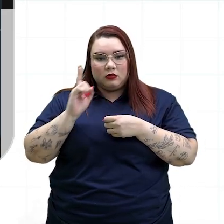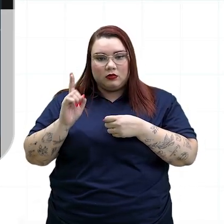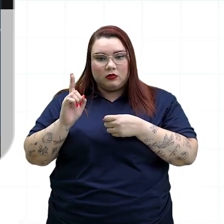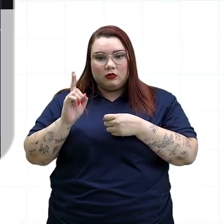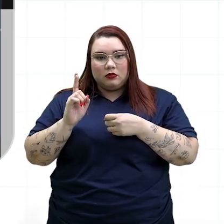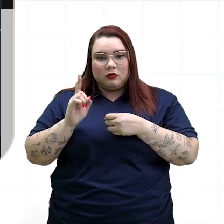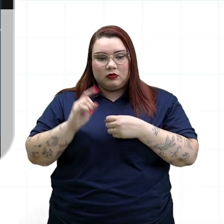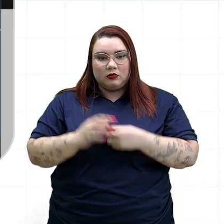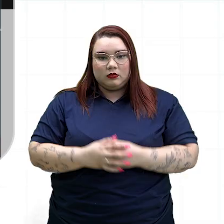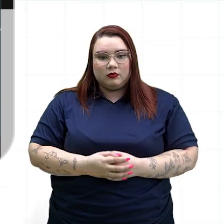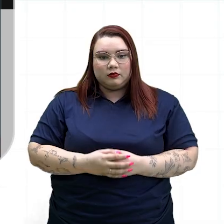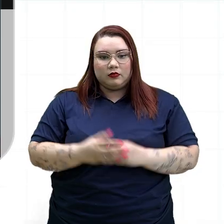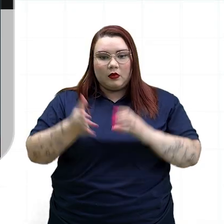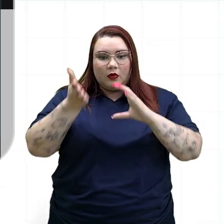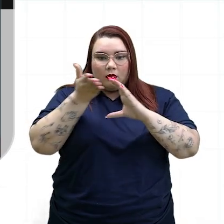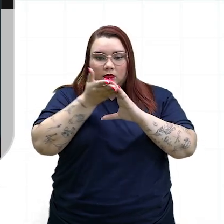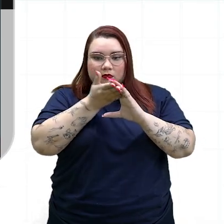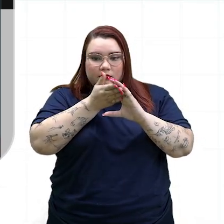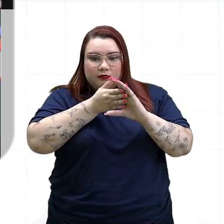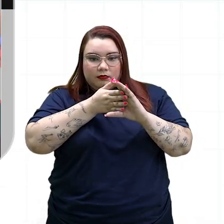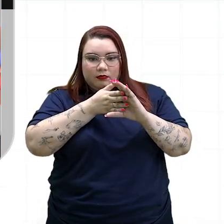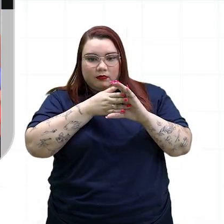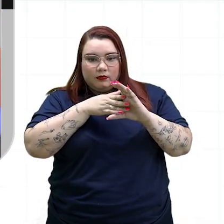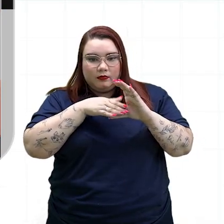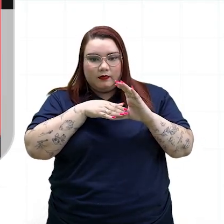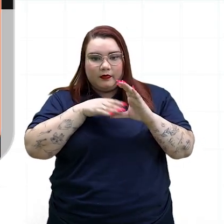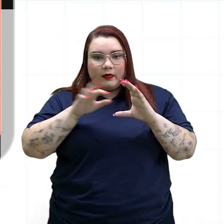ver aqui a retina, olha lá.